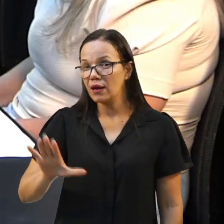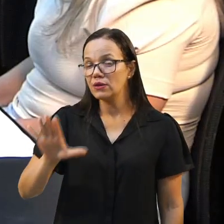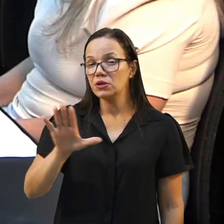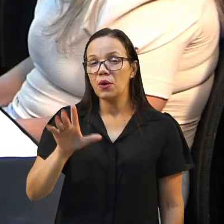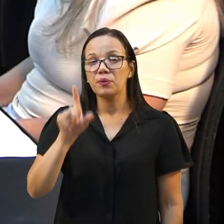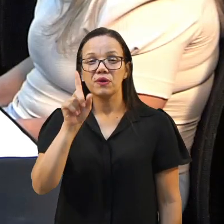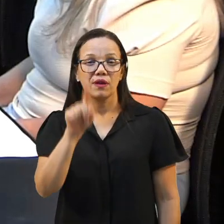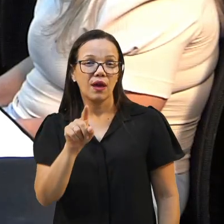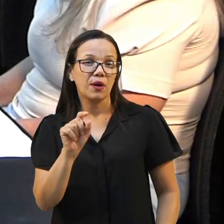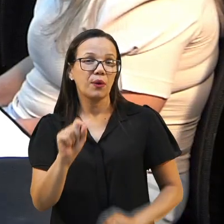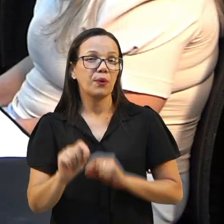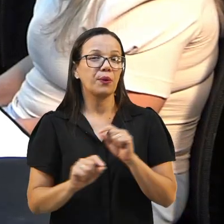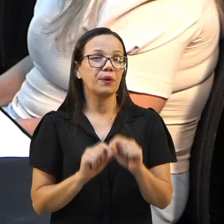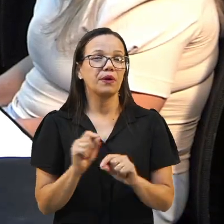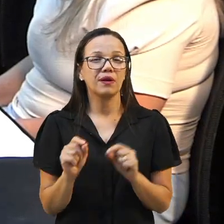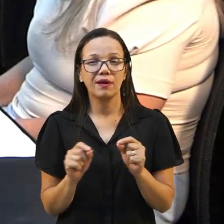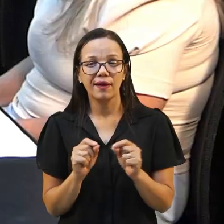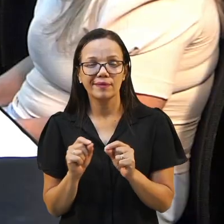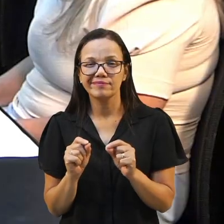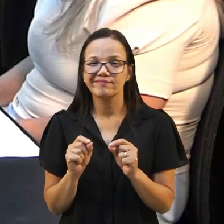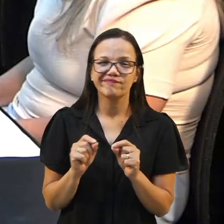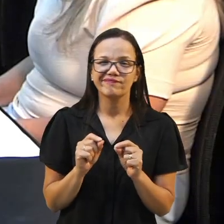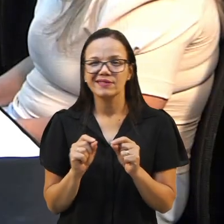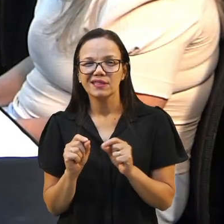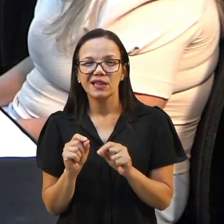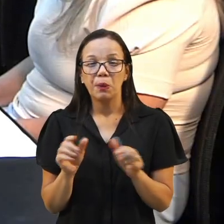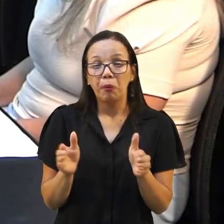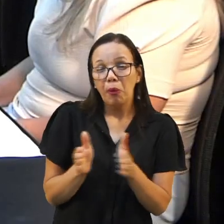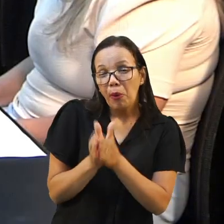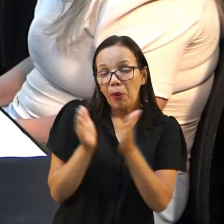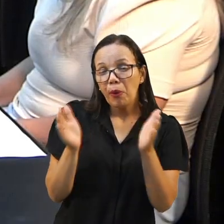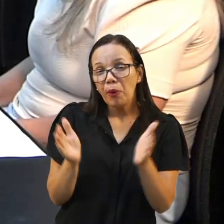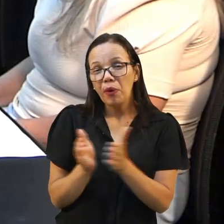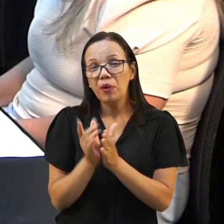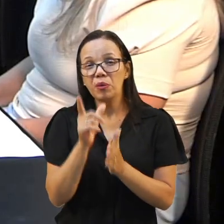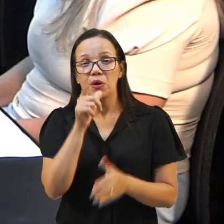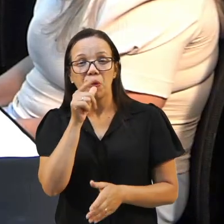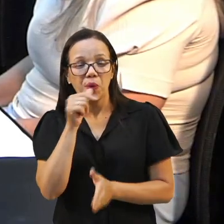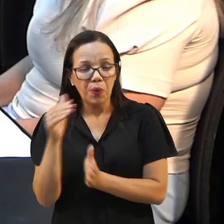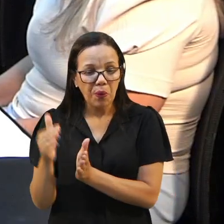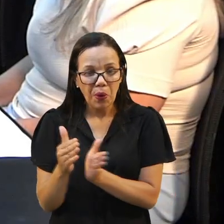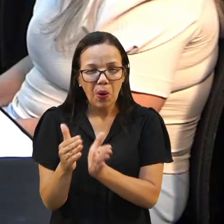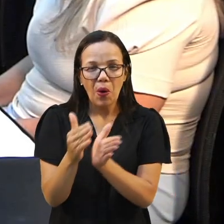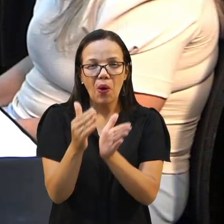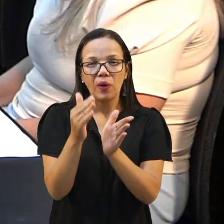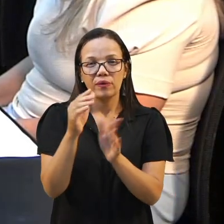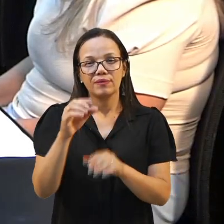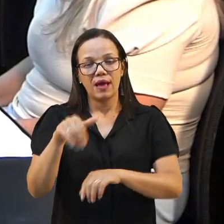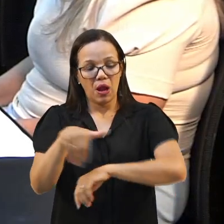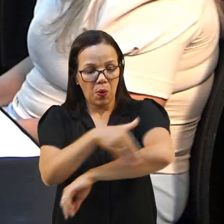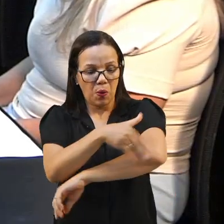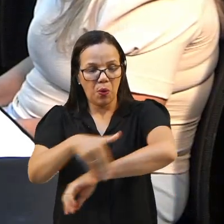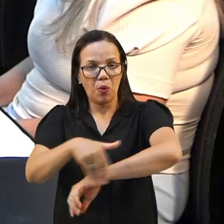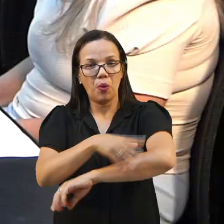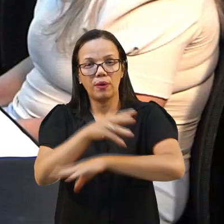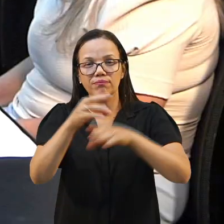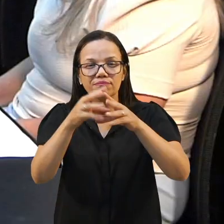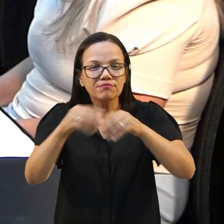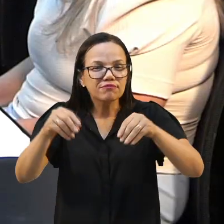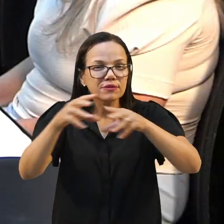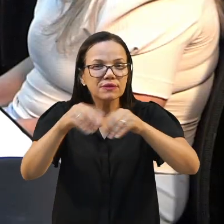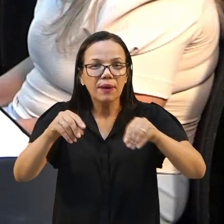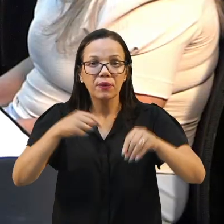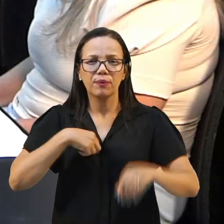era muito precária, o córrego ali, tudo estrada de terra. Por que que eu me